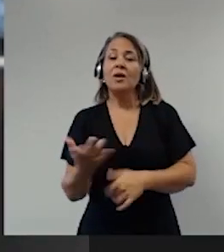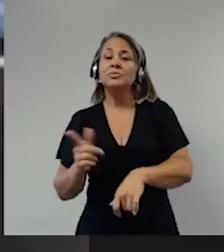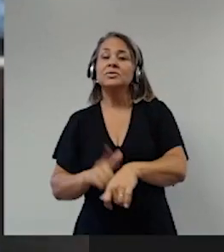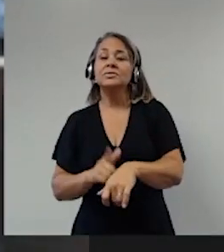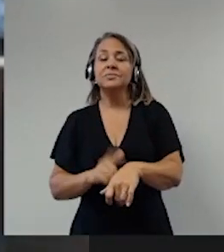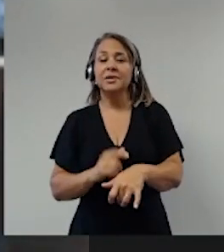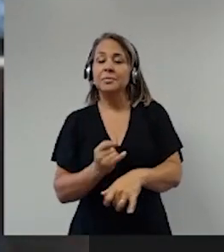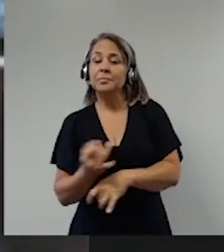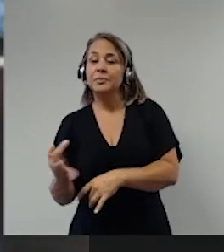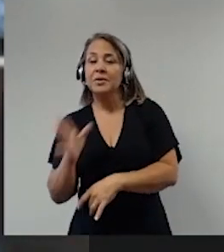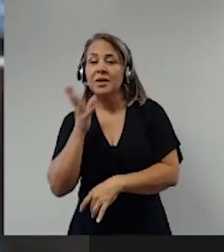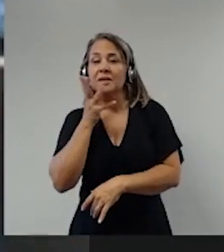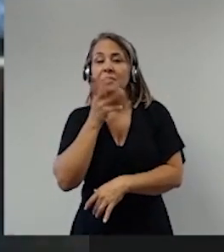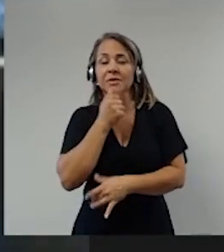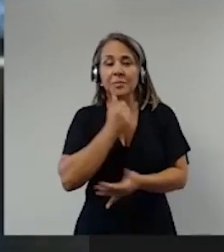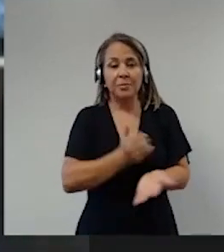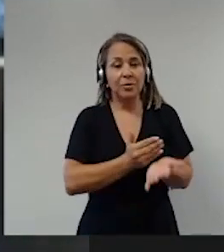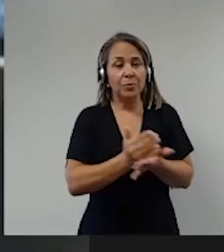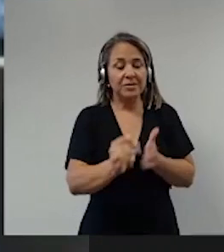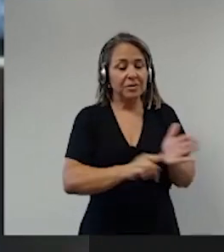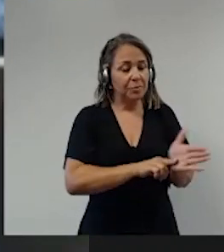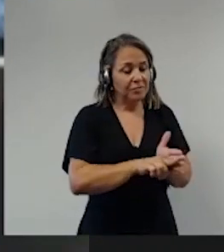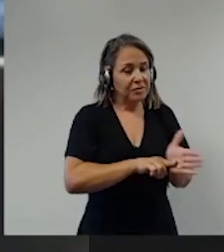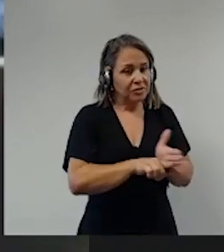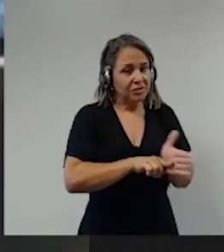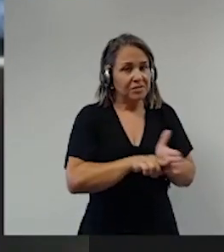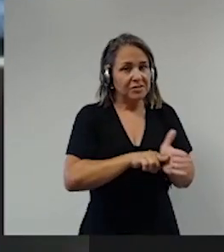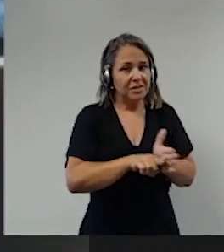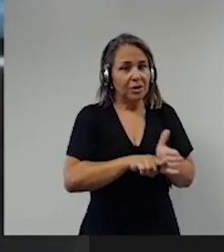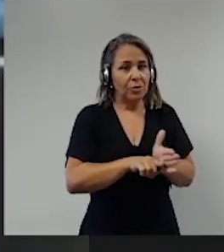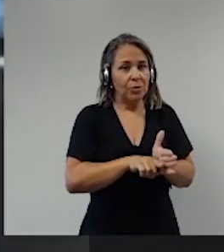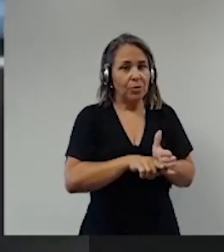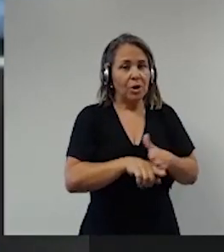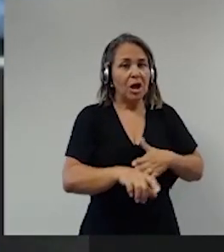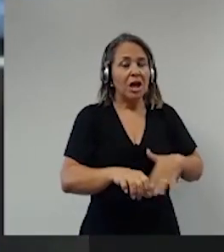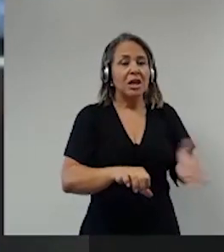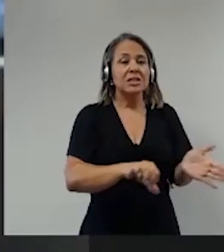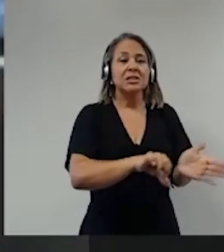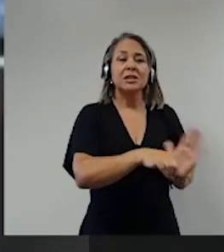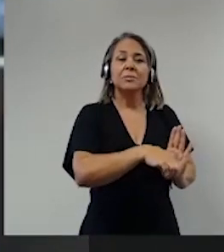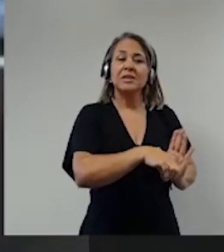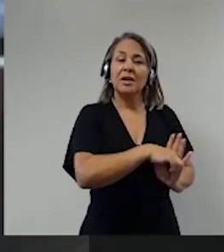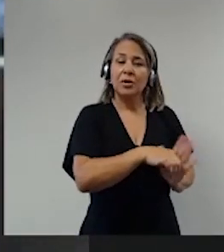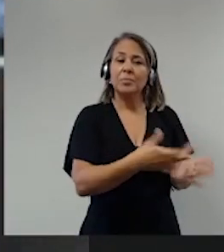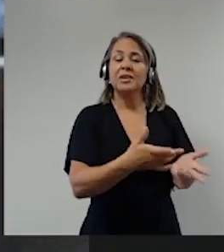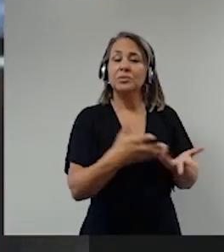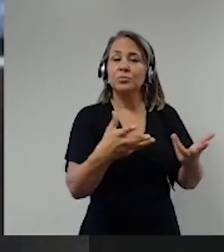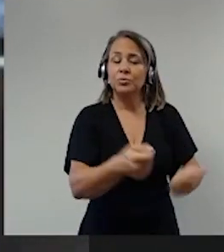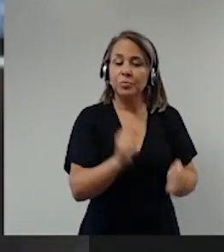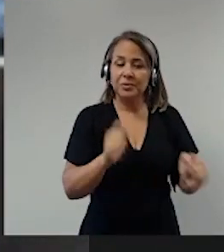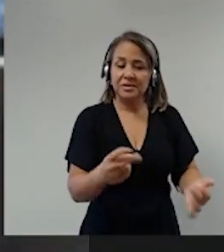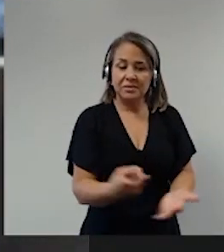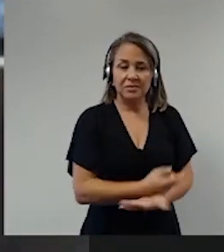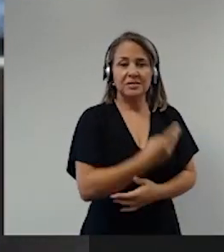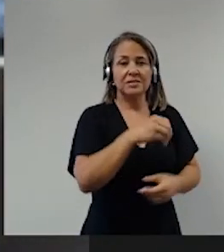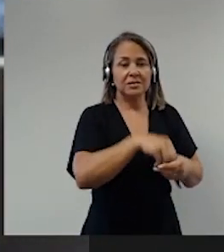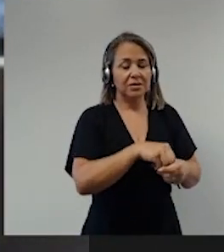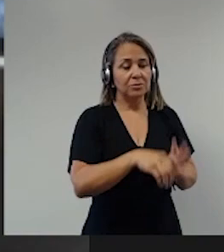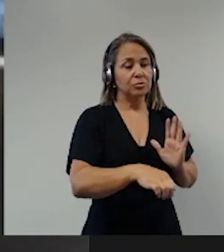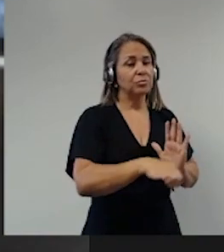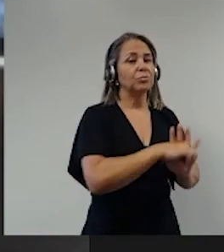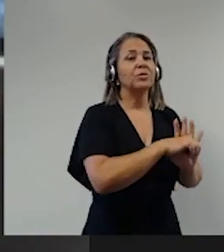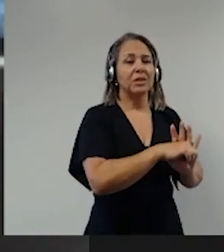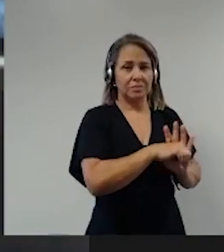demorava para se iniciar uma investigação criminal, para que os primeiros passos fossem dados em relação à investigação criminal,